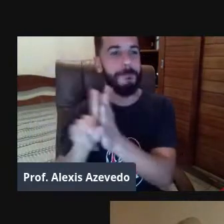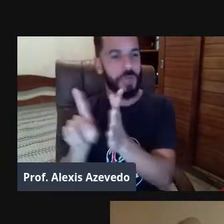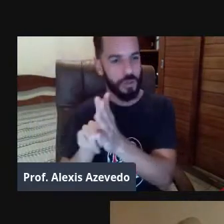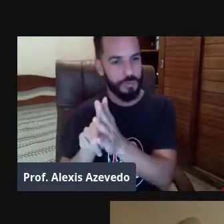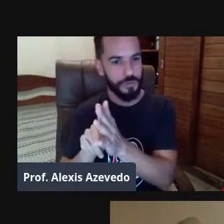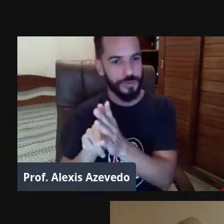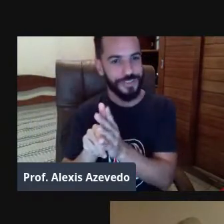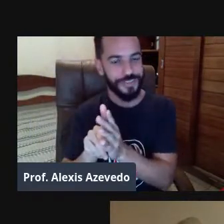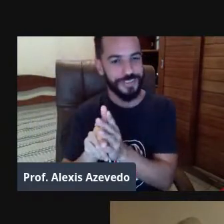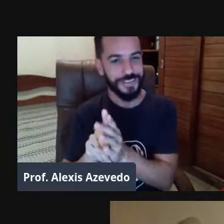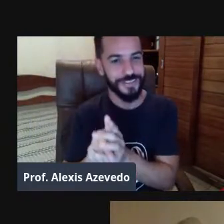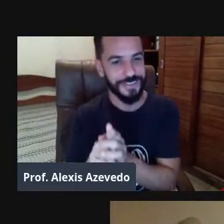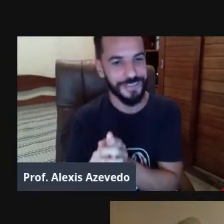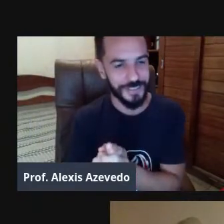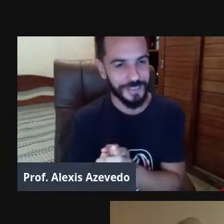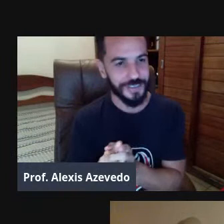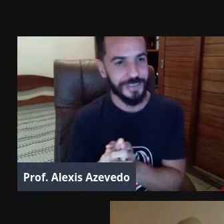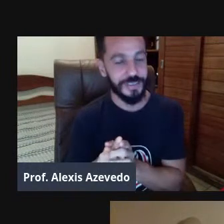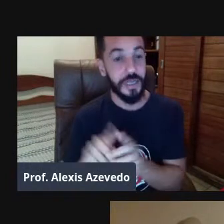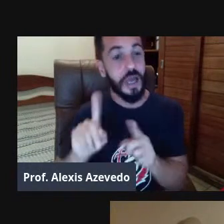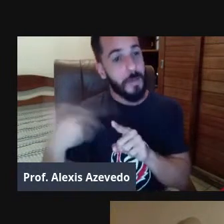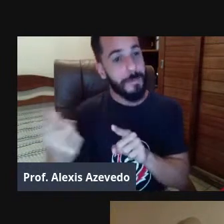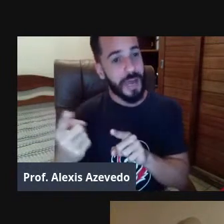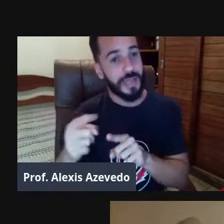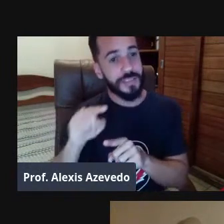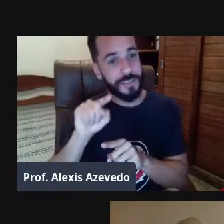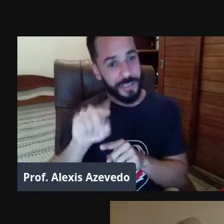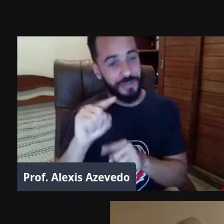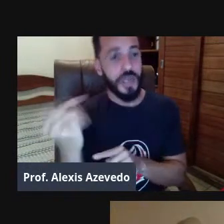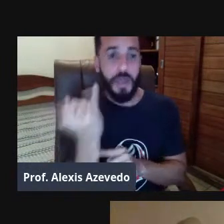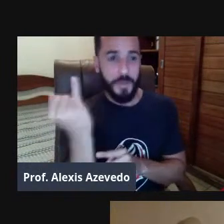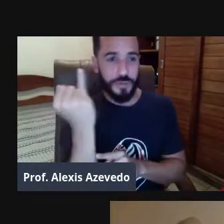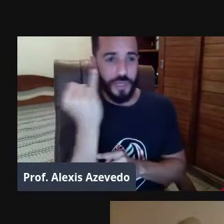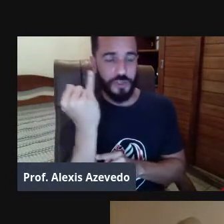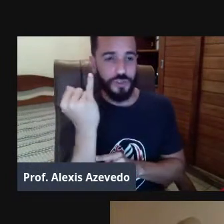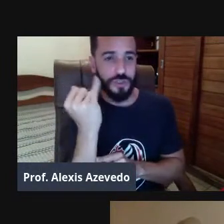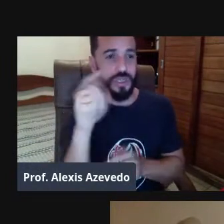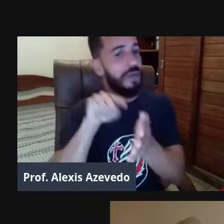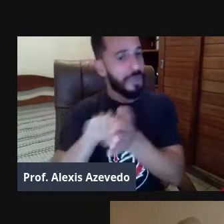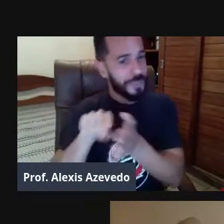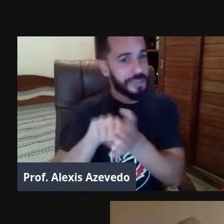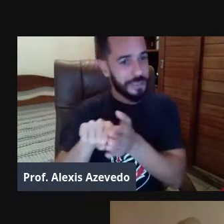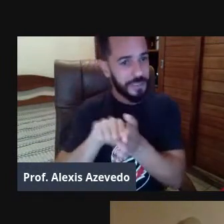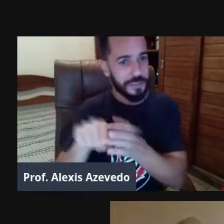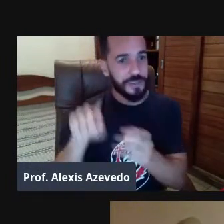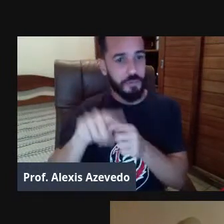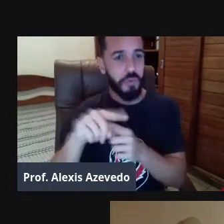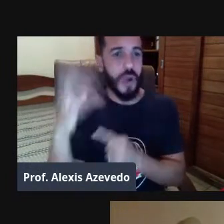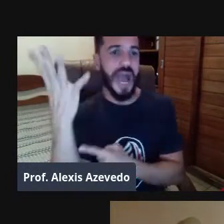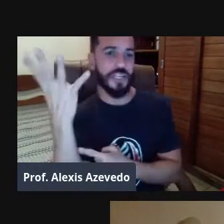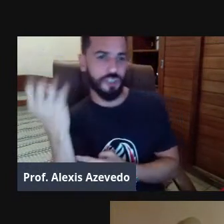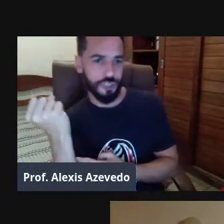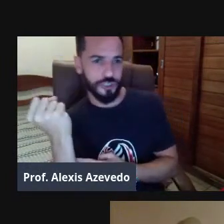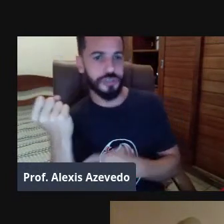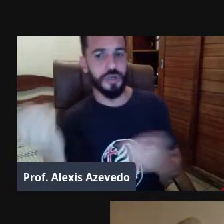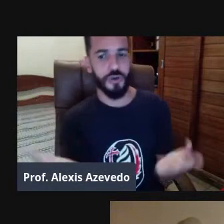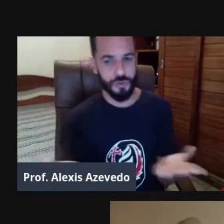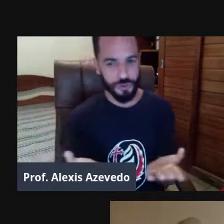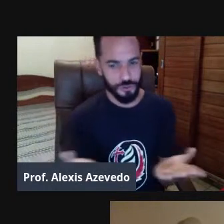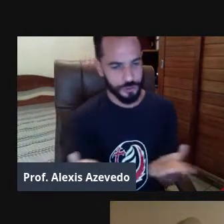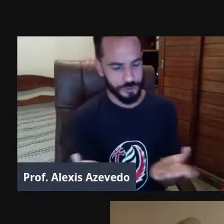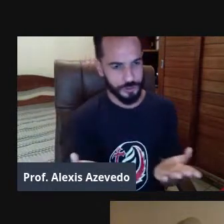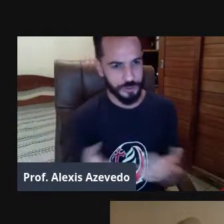Até me entendi aqui. Mas, então, é isso. É muito importante essa questão da pesquisa para o artista, e eu acho que